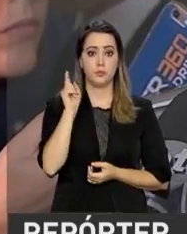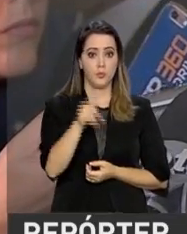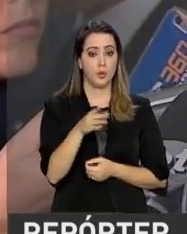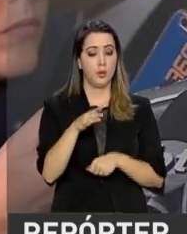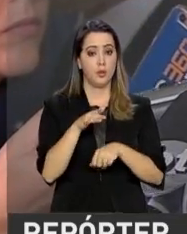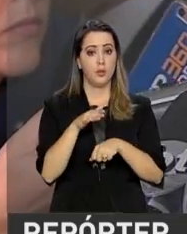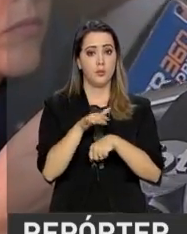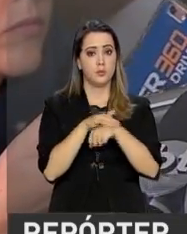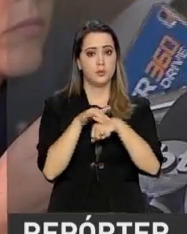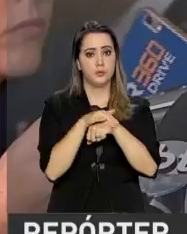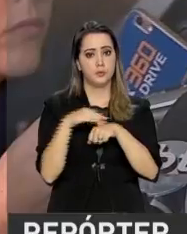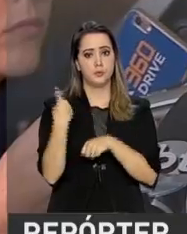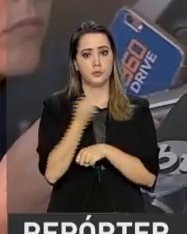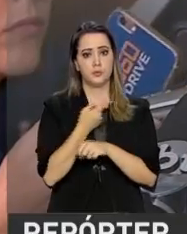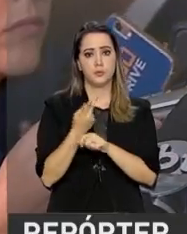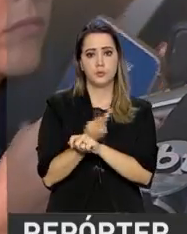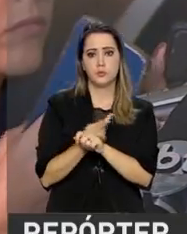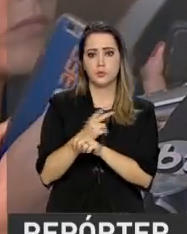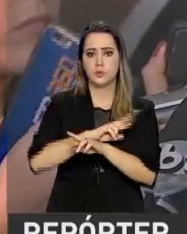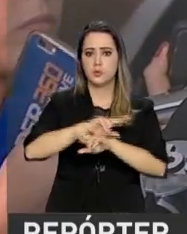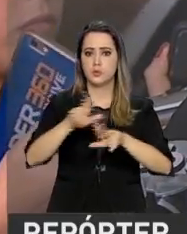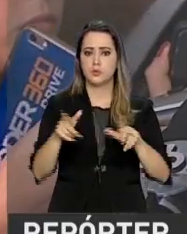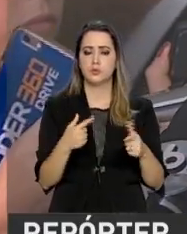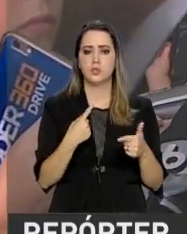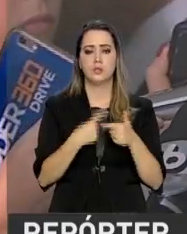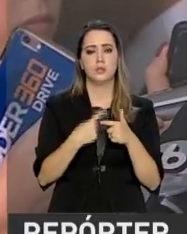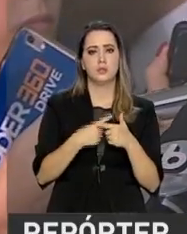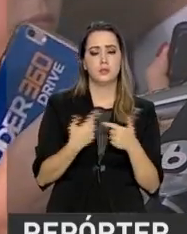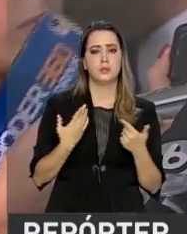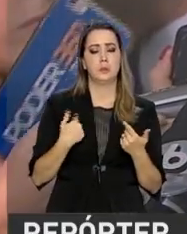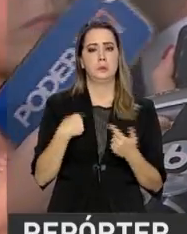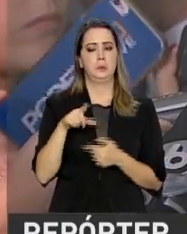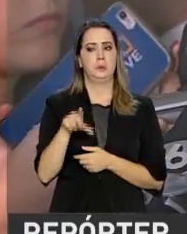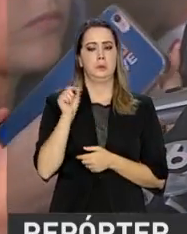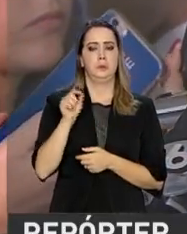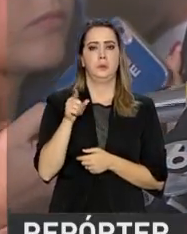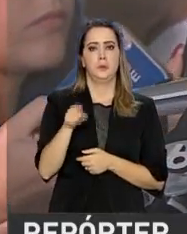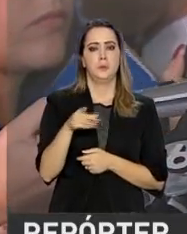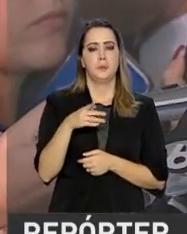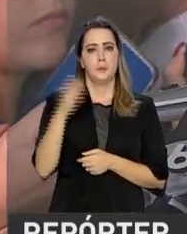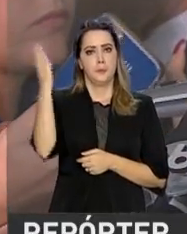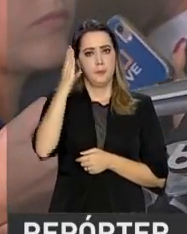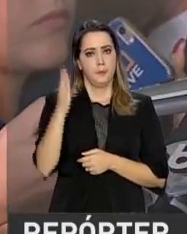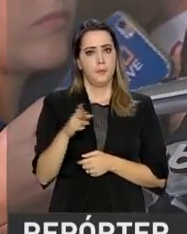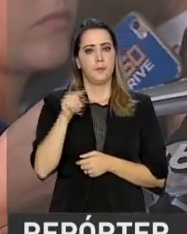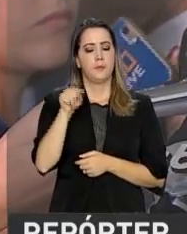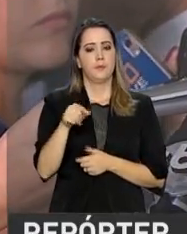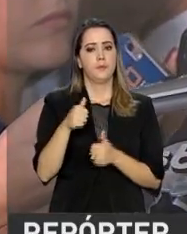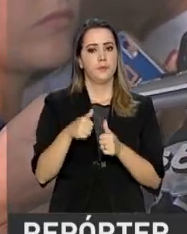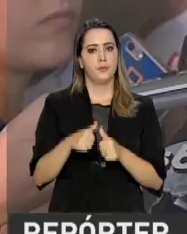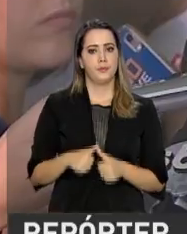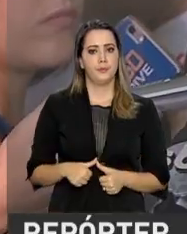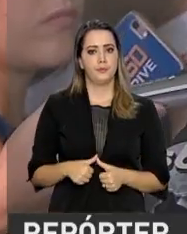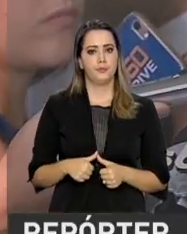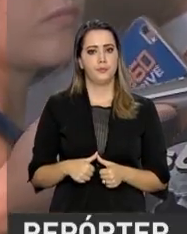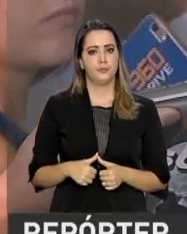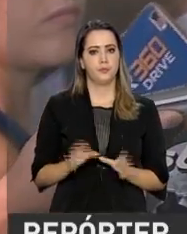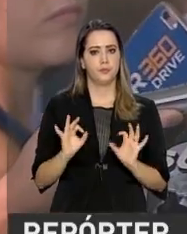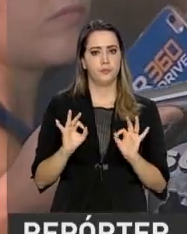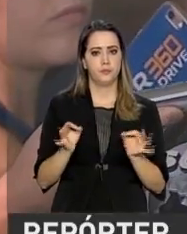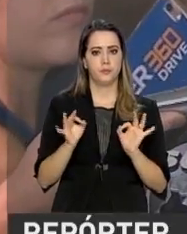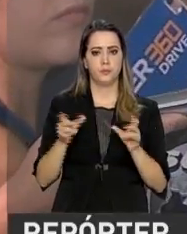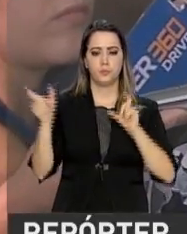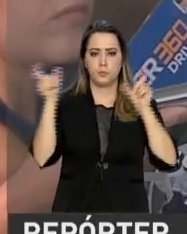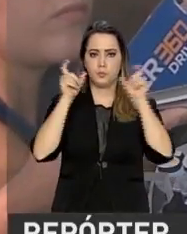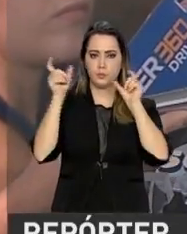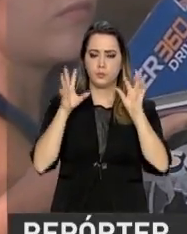que nós exploramos várias alternativas, mas eu percebi que o governo brasileiro está perfeitamente